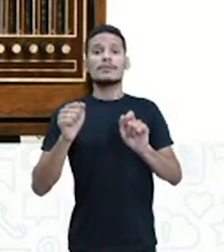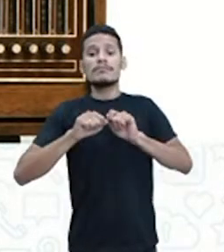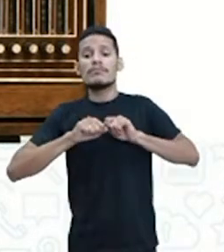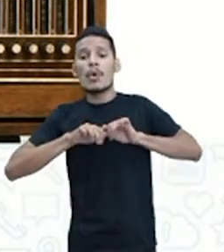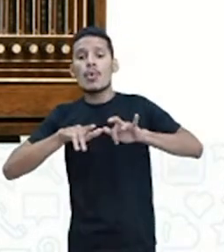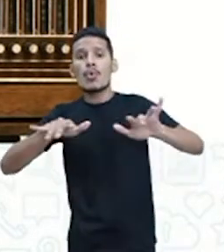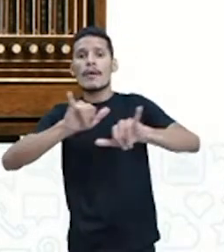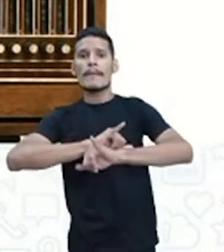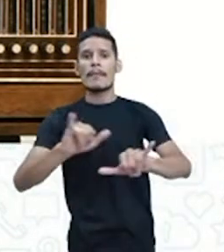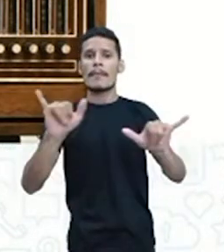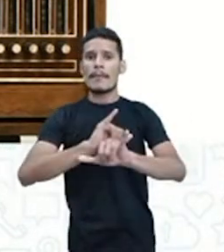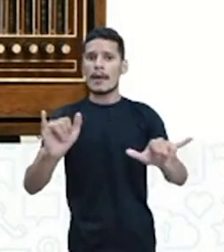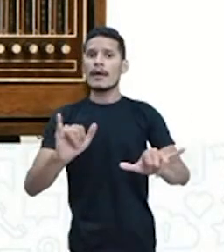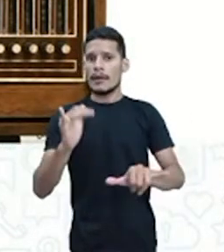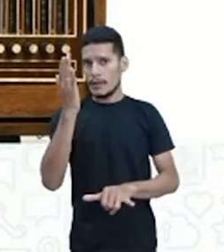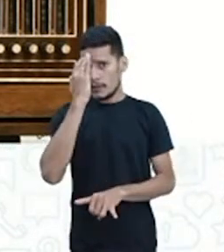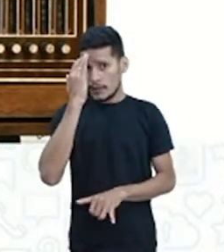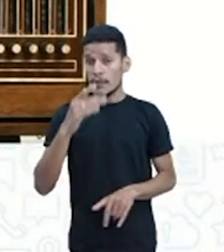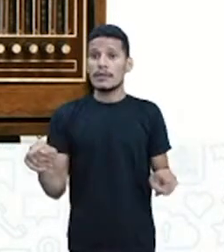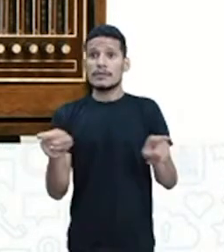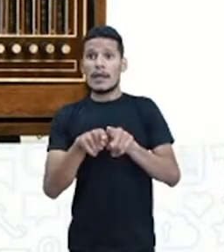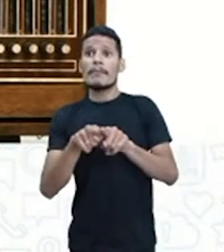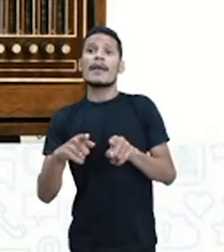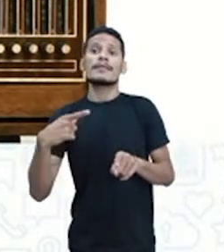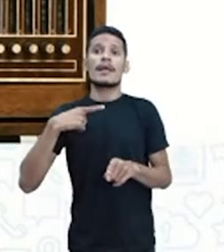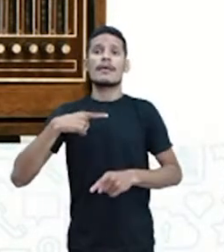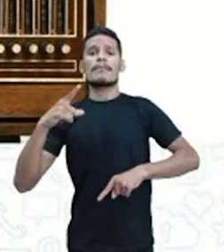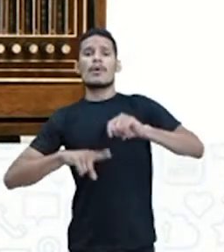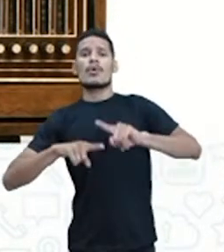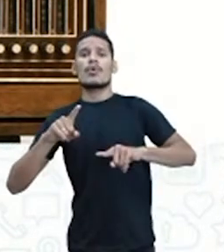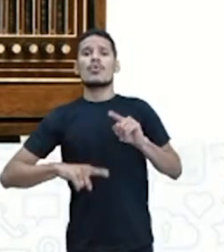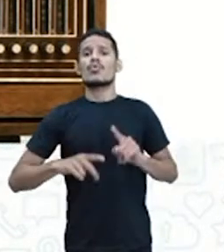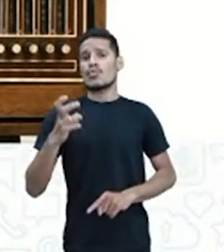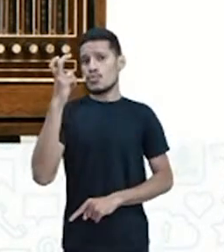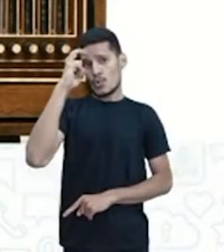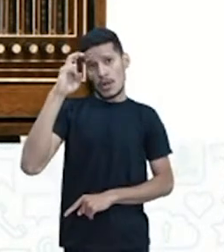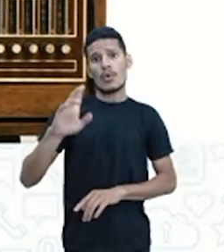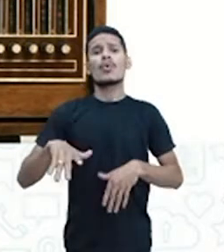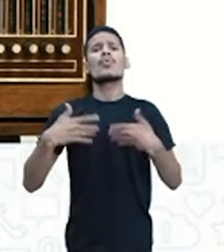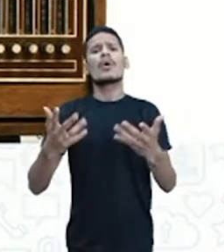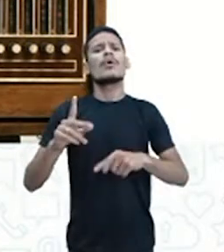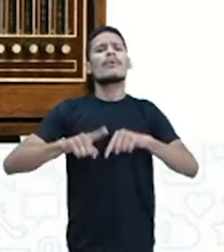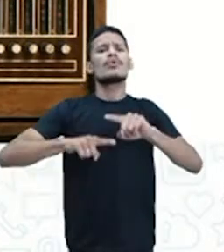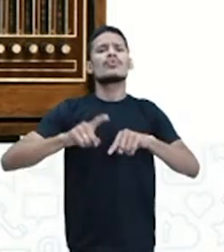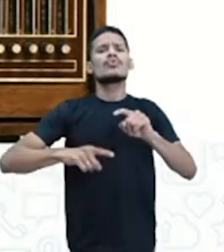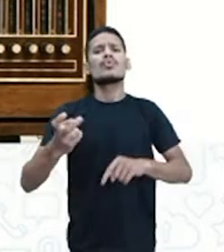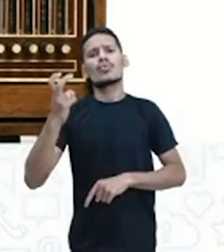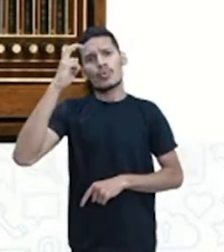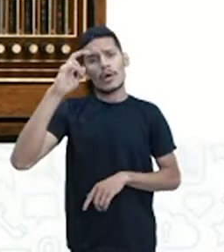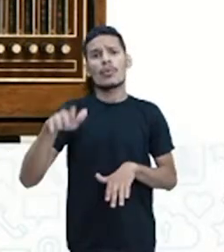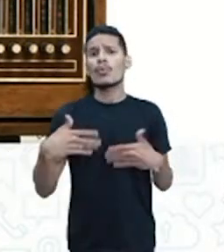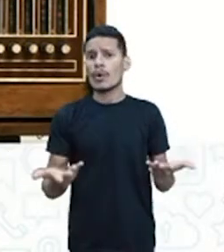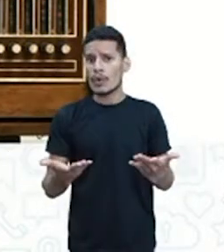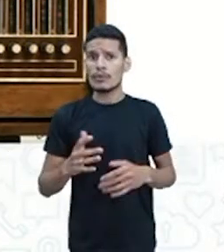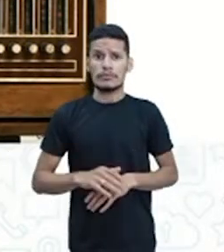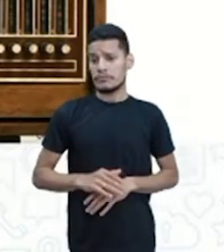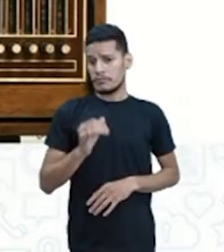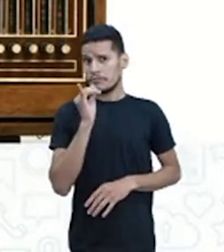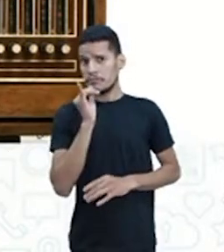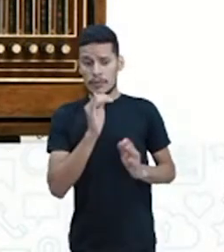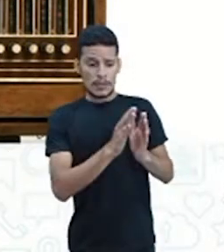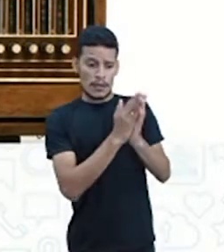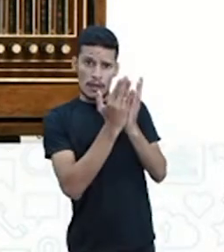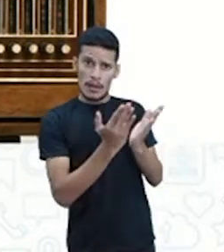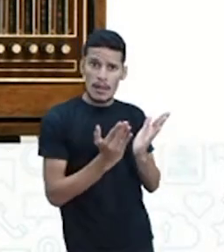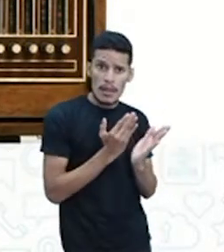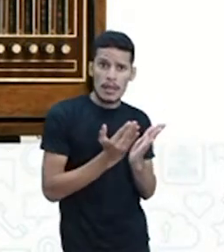publicitários, além de restar depositado nos produtos culturais. Então, quais seriam esses produtos culturais? Livros,